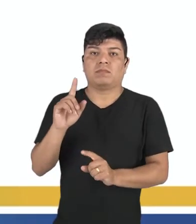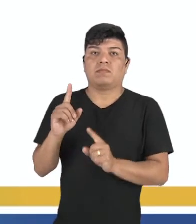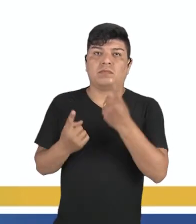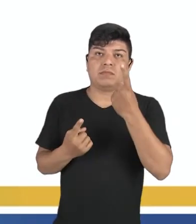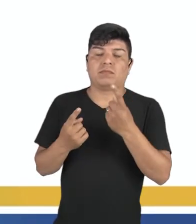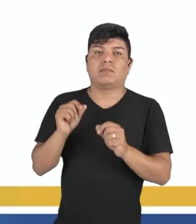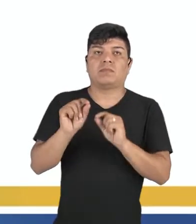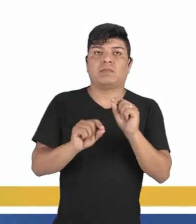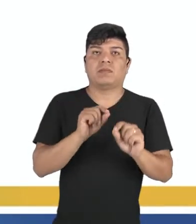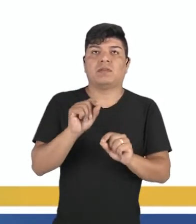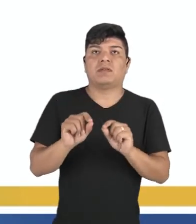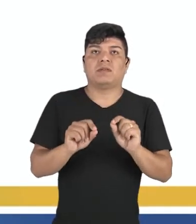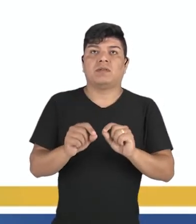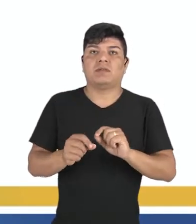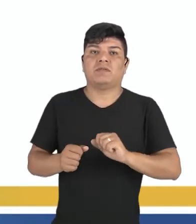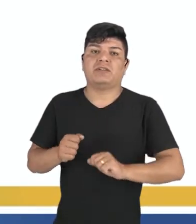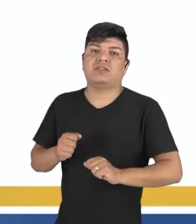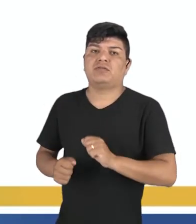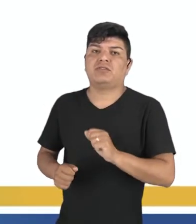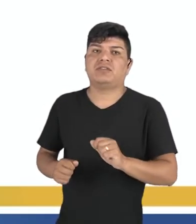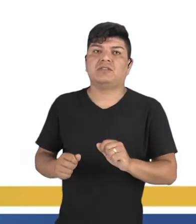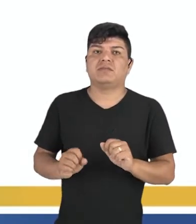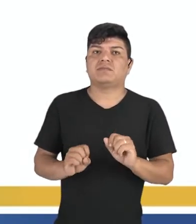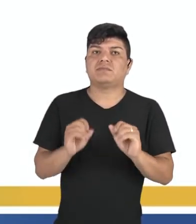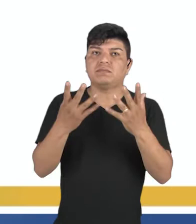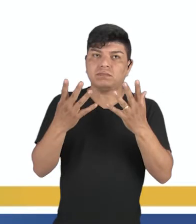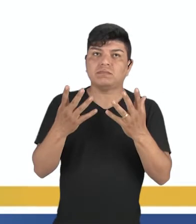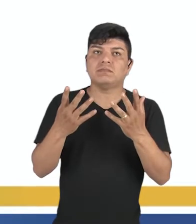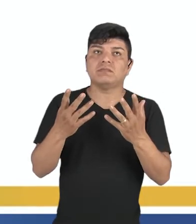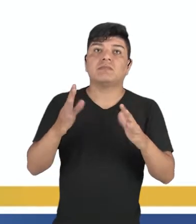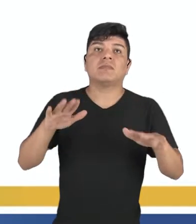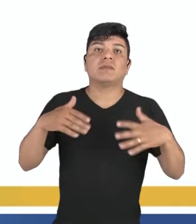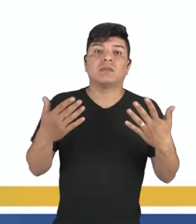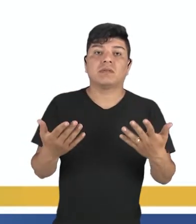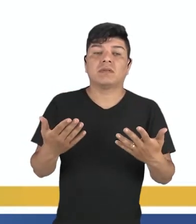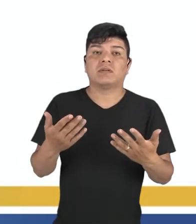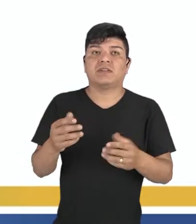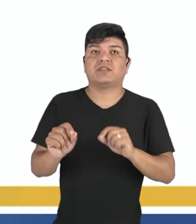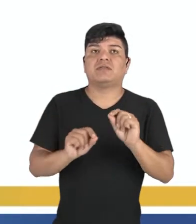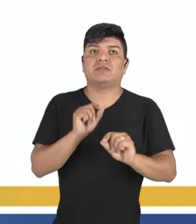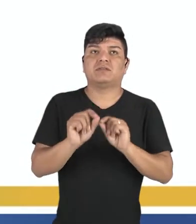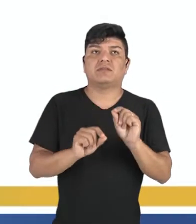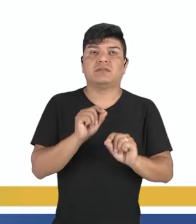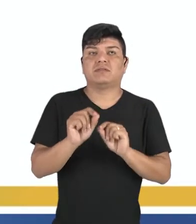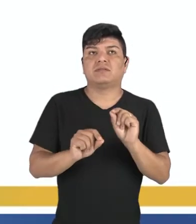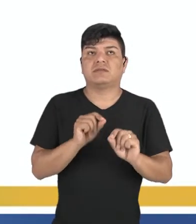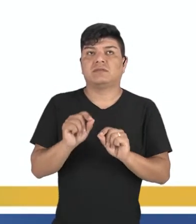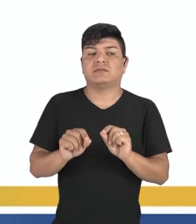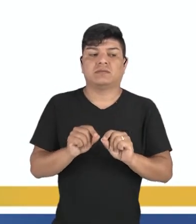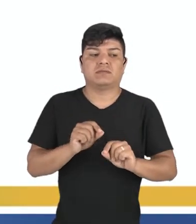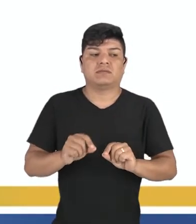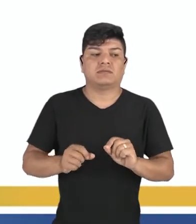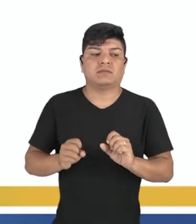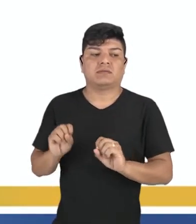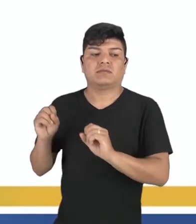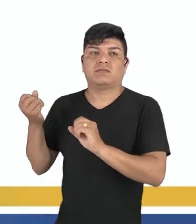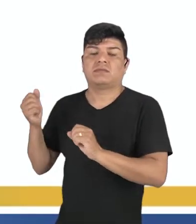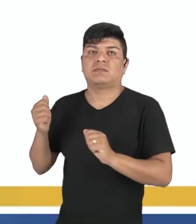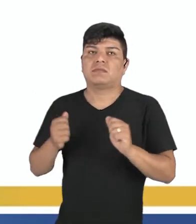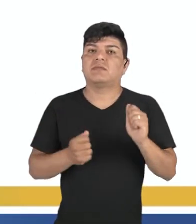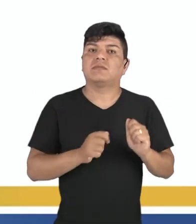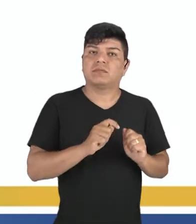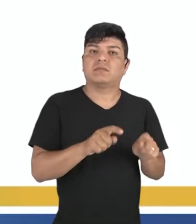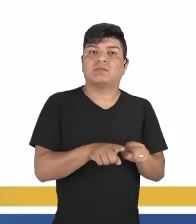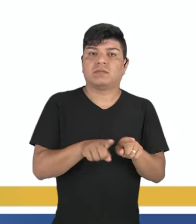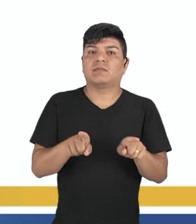em pares, comum nas festas de São João, é uma alegoria às danças da corte francesa. Olha